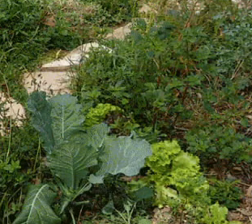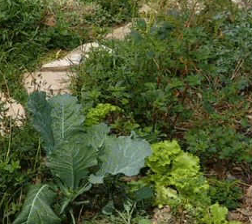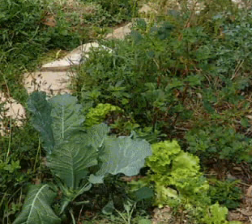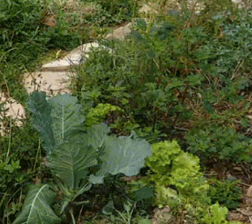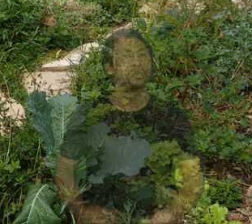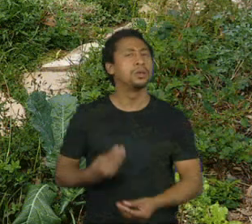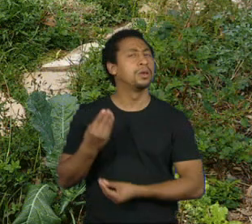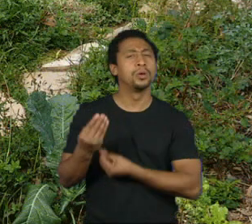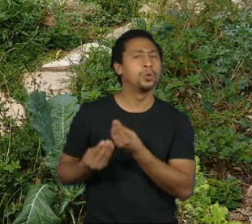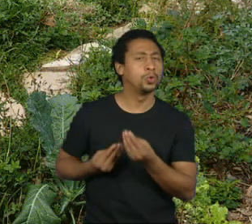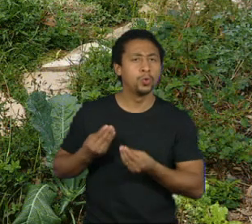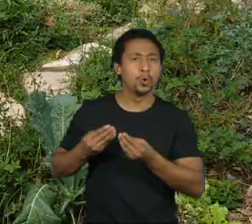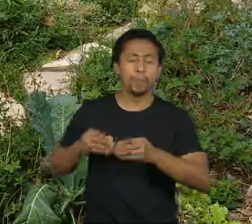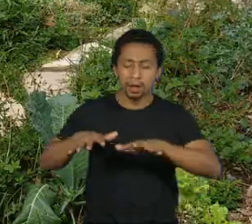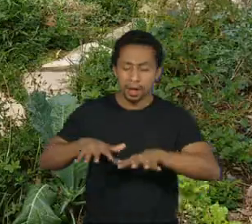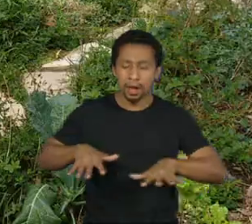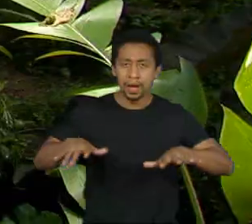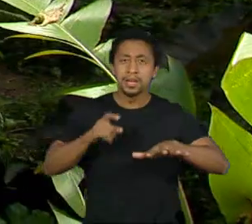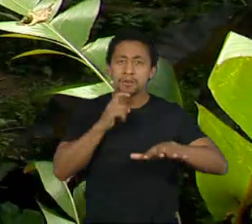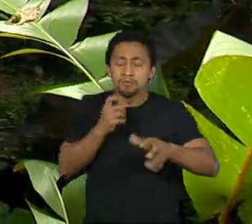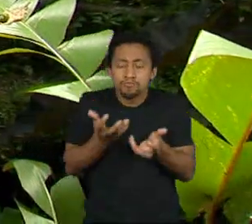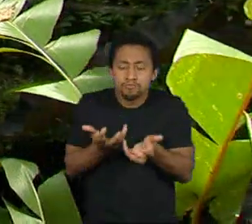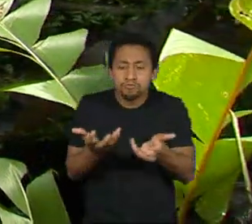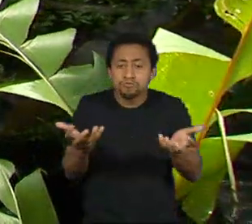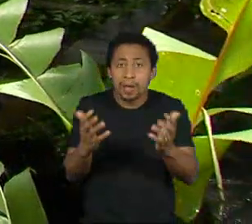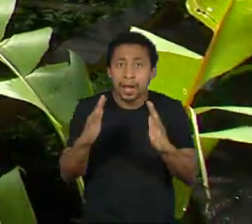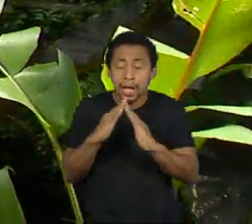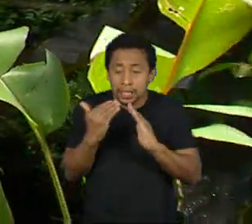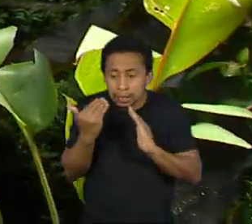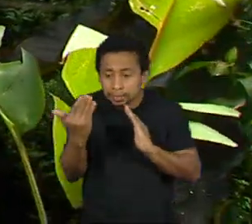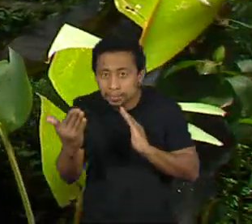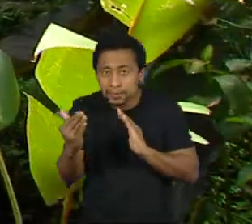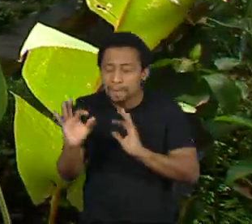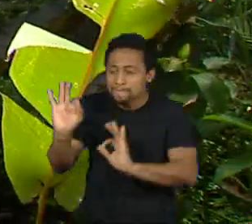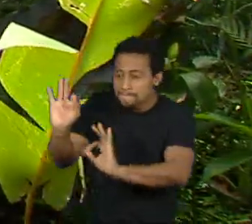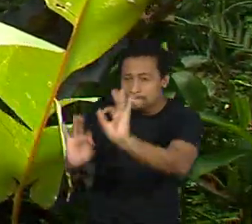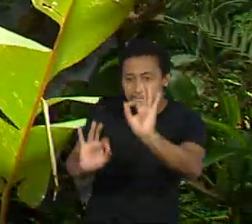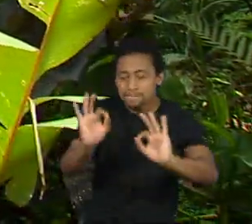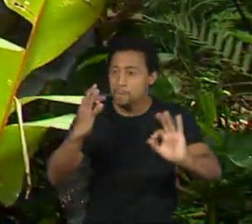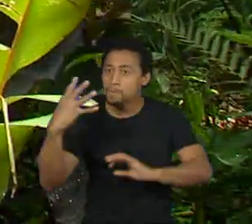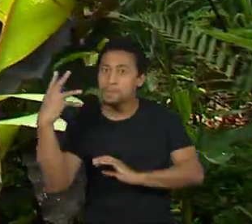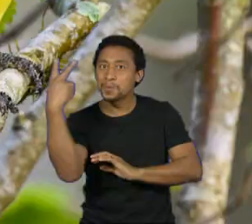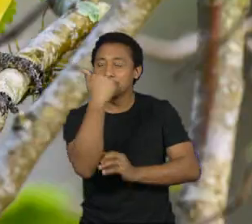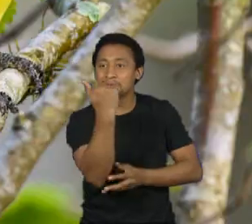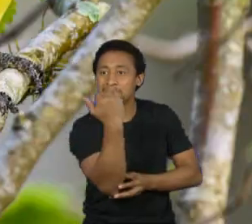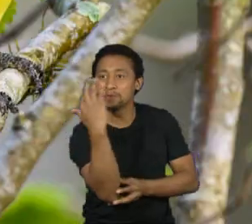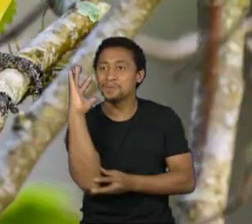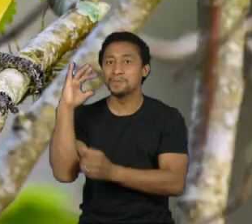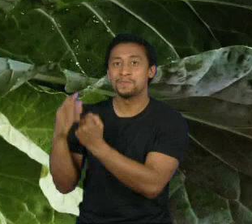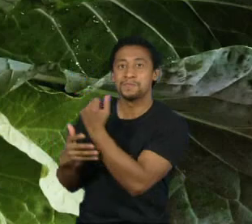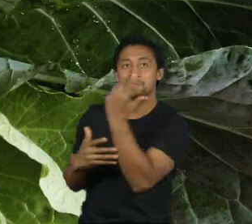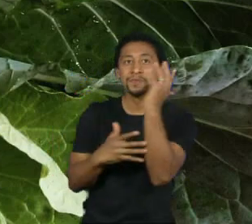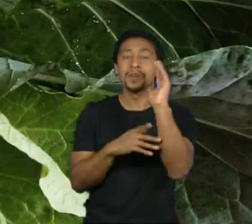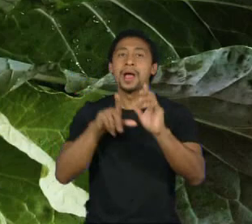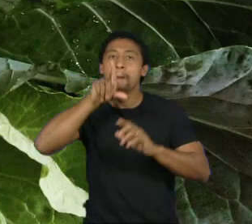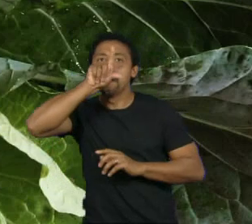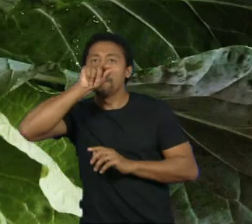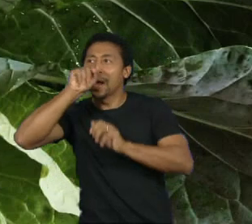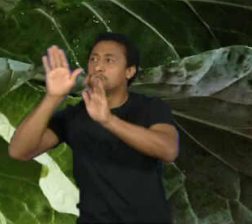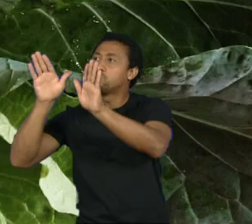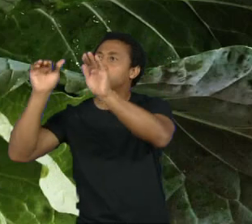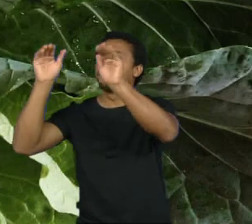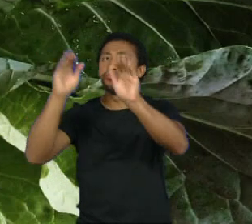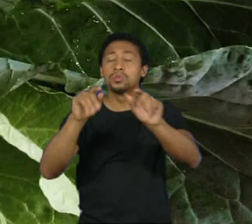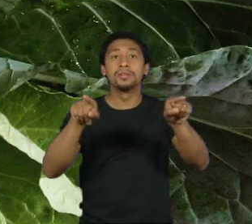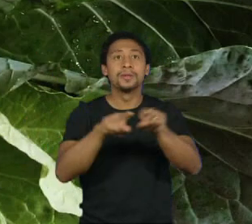Como transformar um gramado de casa em um belo jardim agroecológico que atrai pássaros e produz